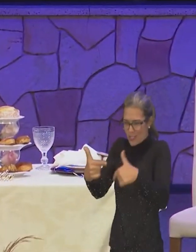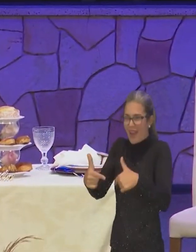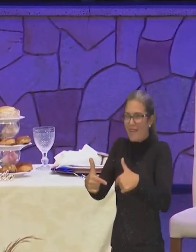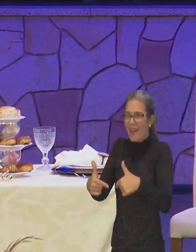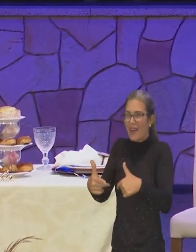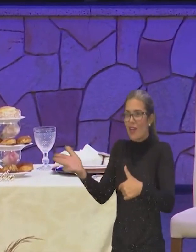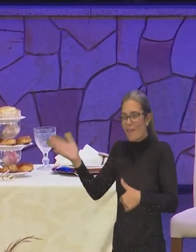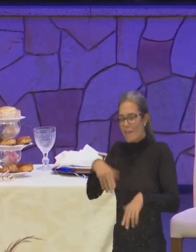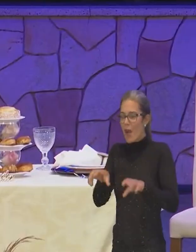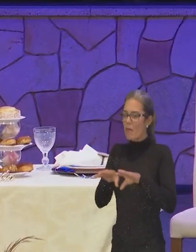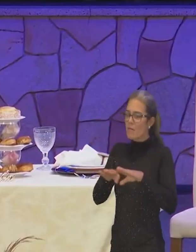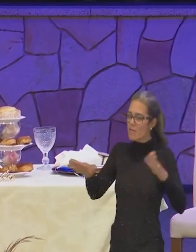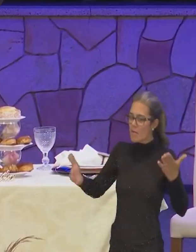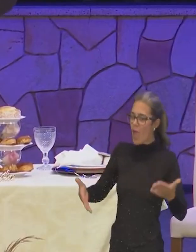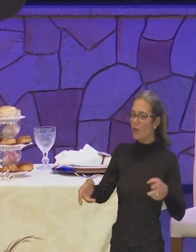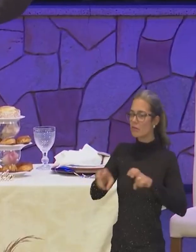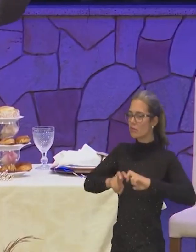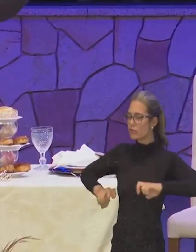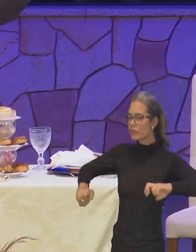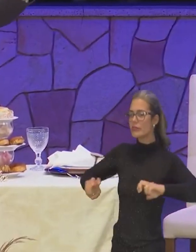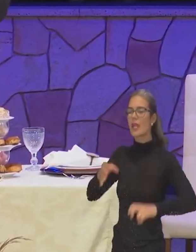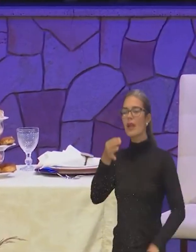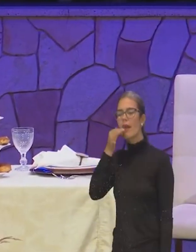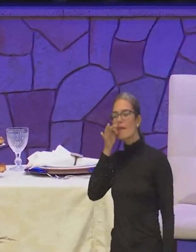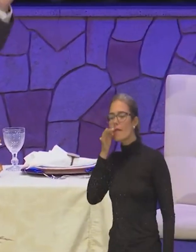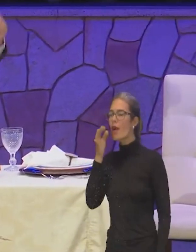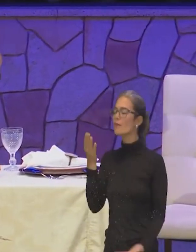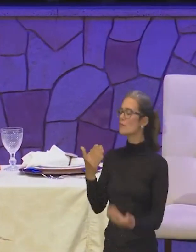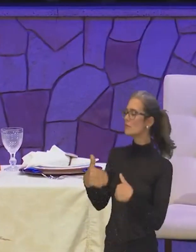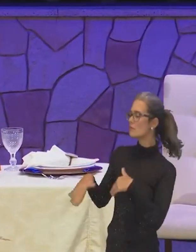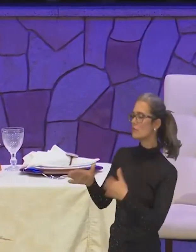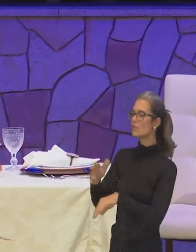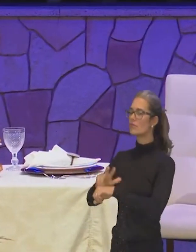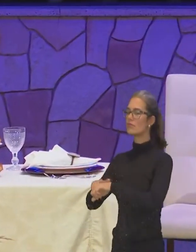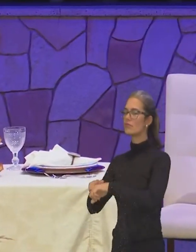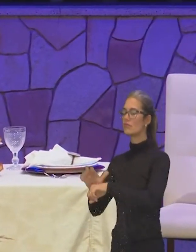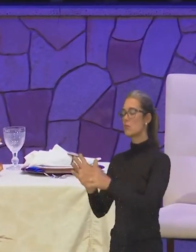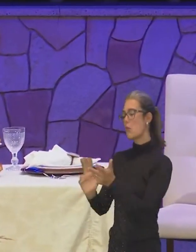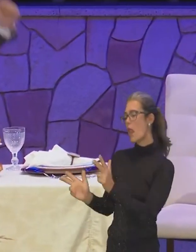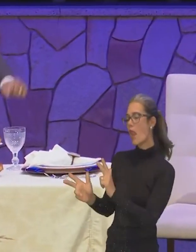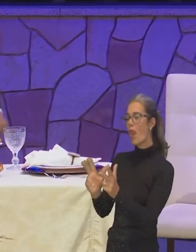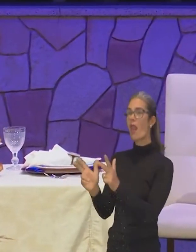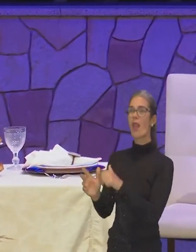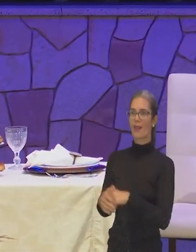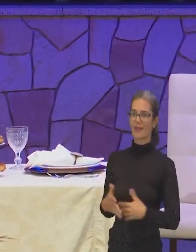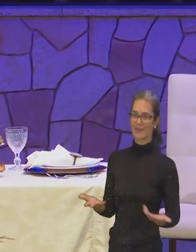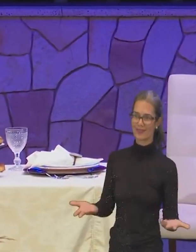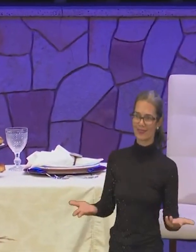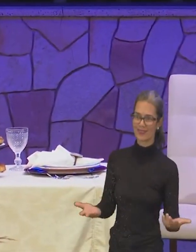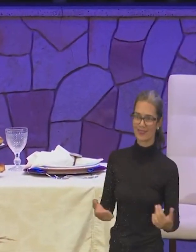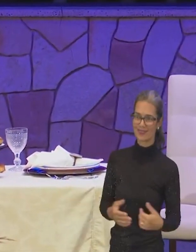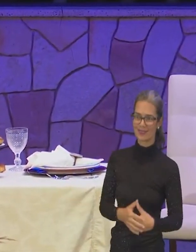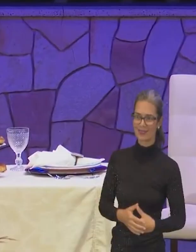Áquila e Priscila não se levantaram no meio da sinagoga e falaram: ei, você está pregando errado, não é assim não, está faltando uma parte.